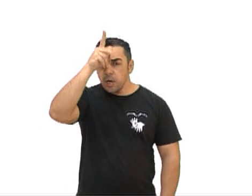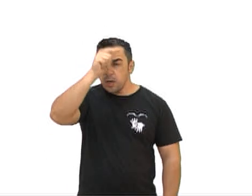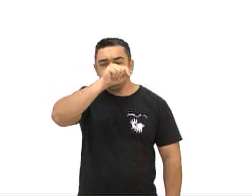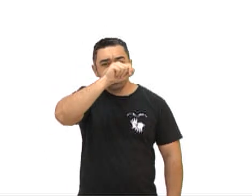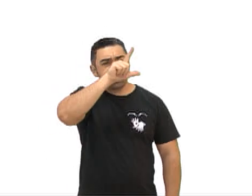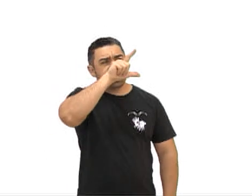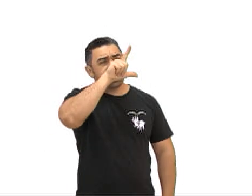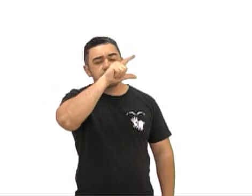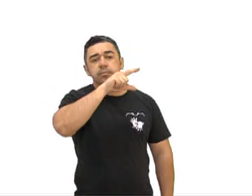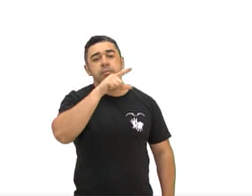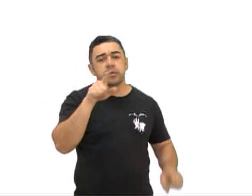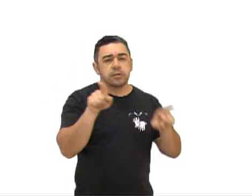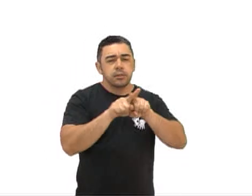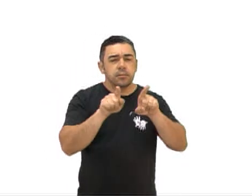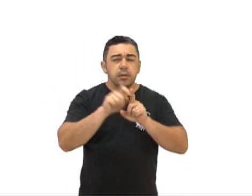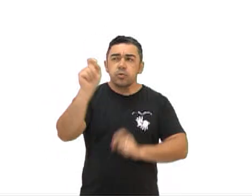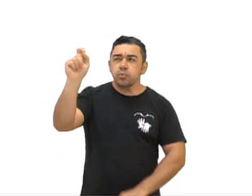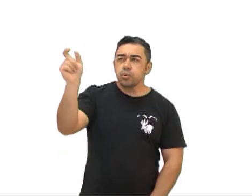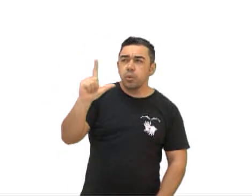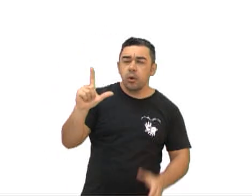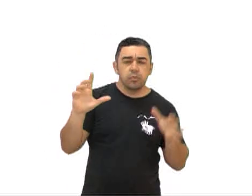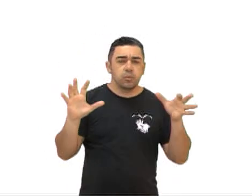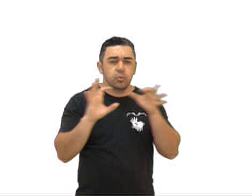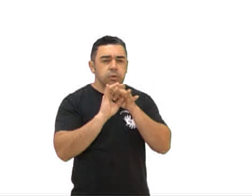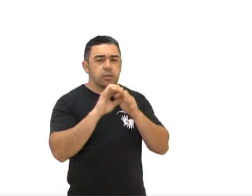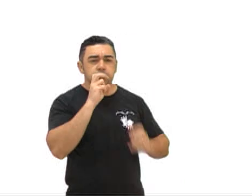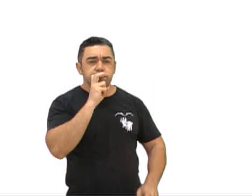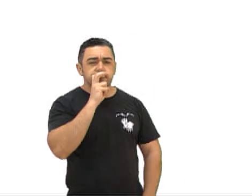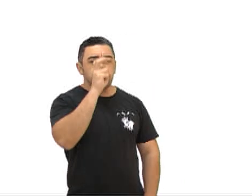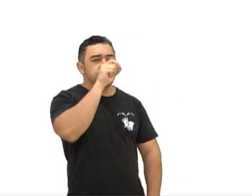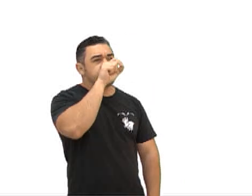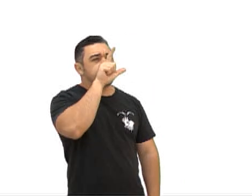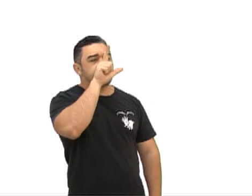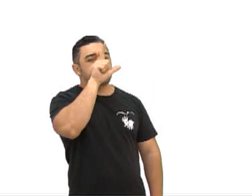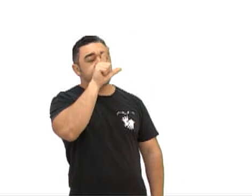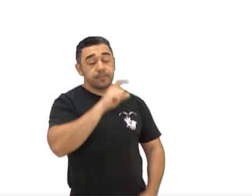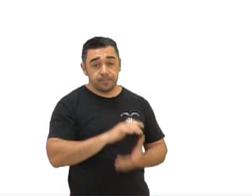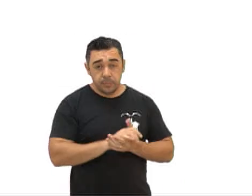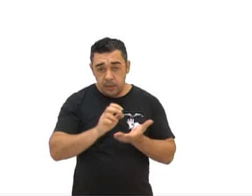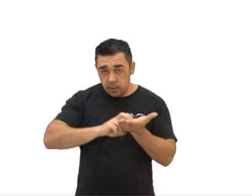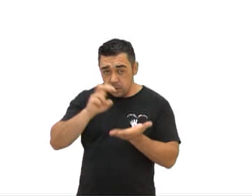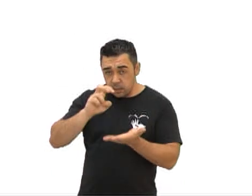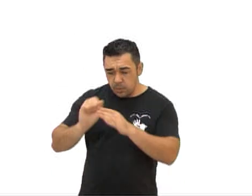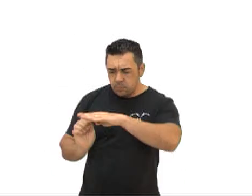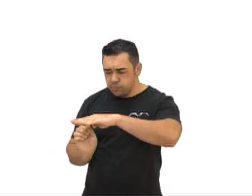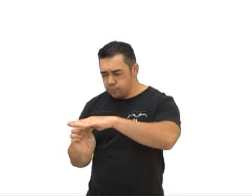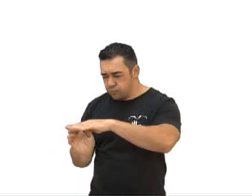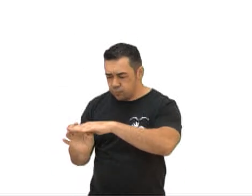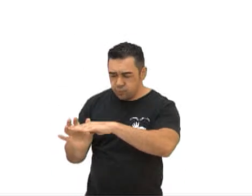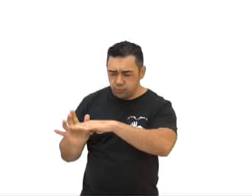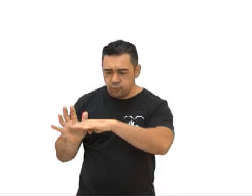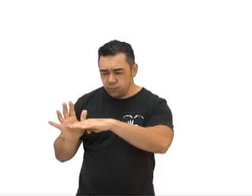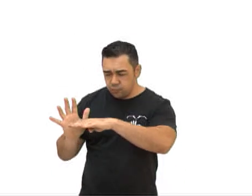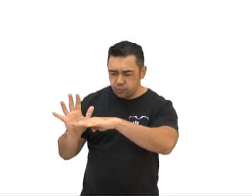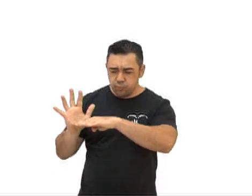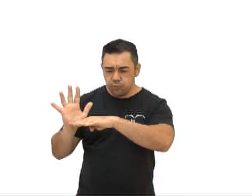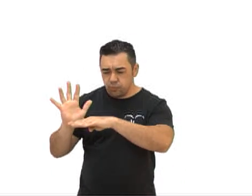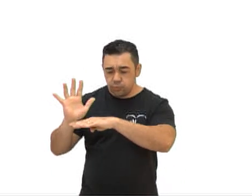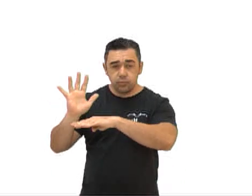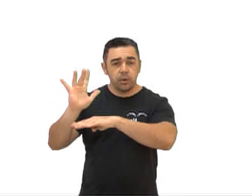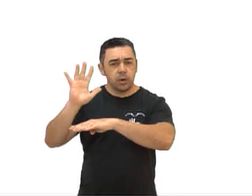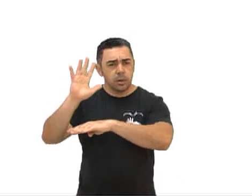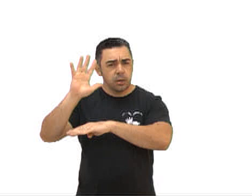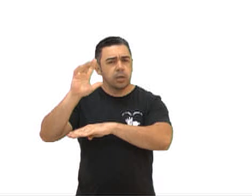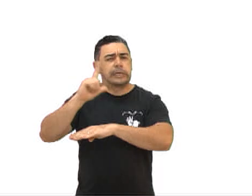cruzem os fios de sol de seus gritos de galo, para que amanhã, desde uma teia tênue, se